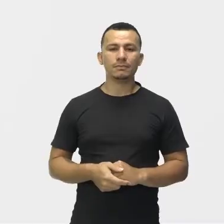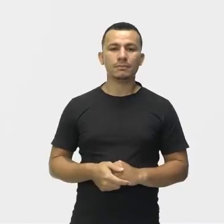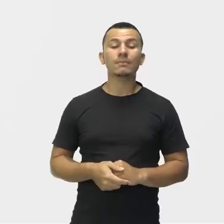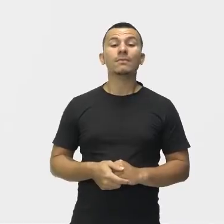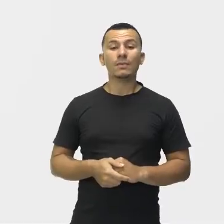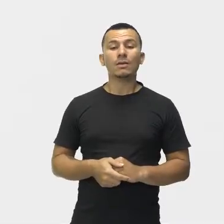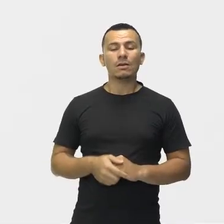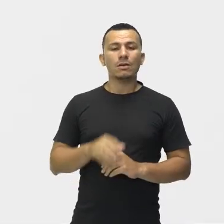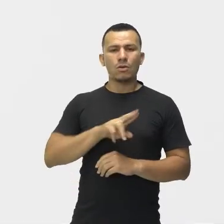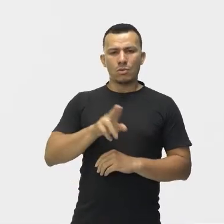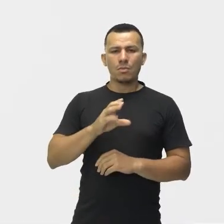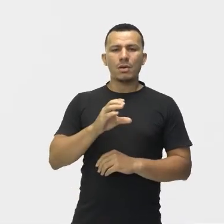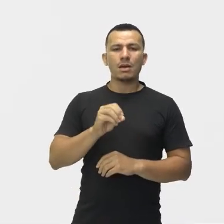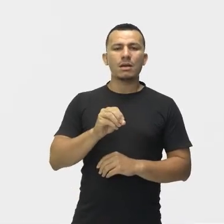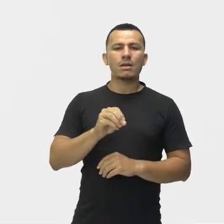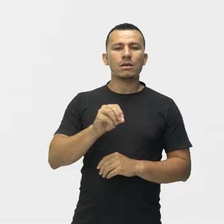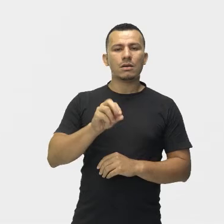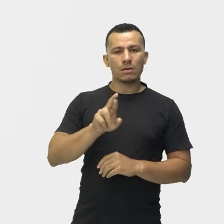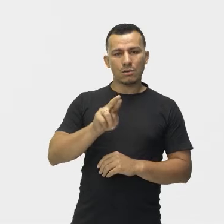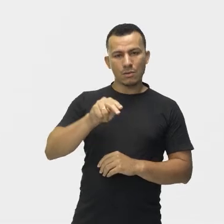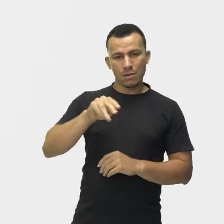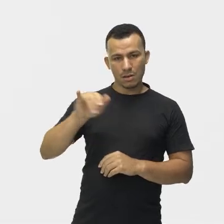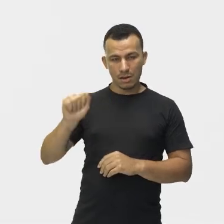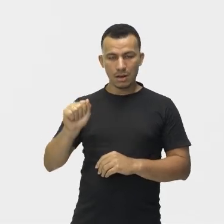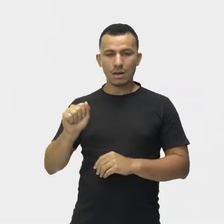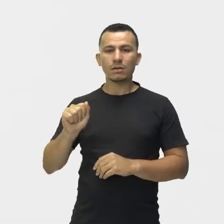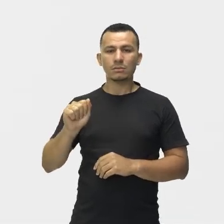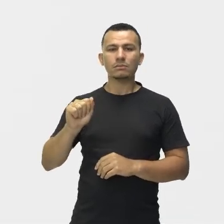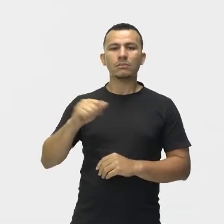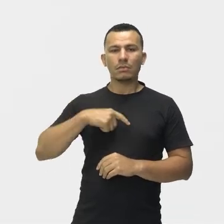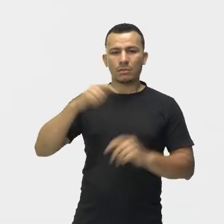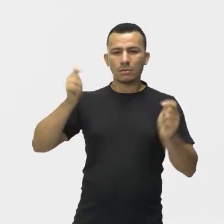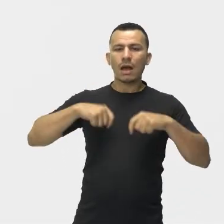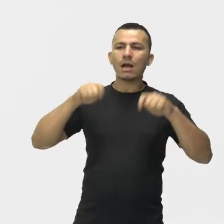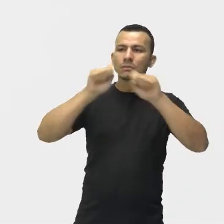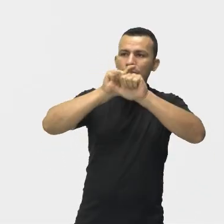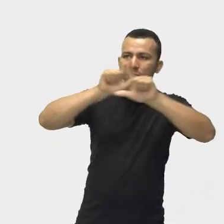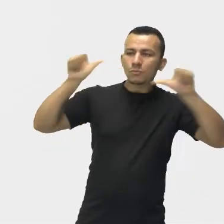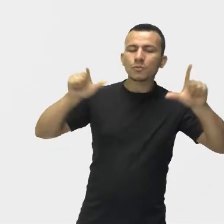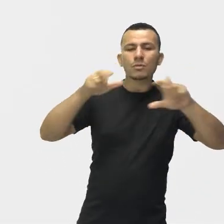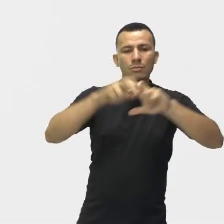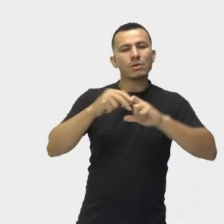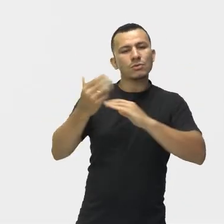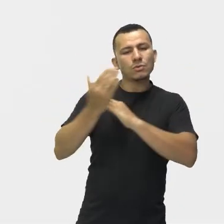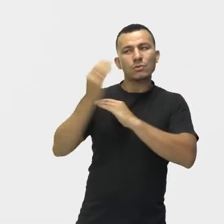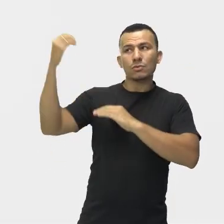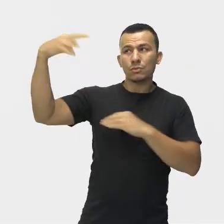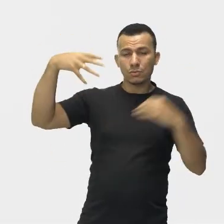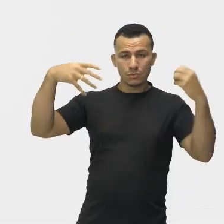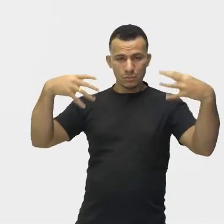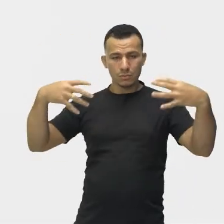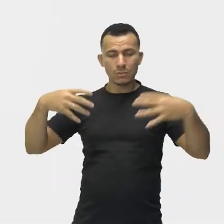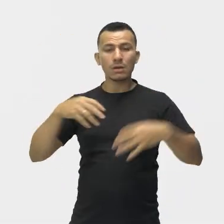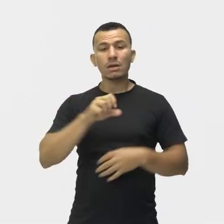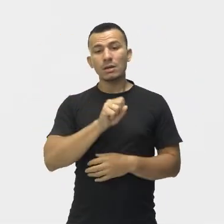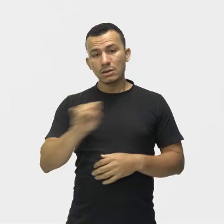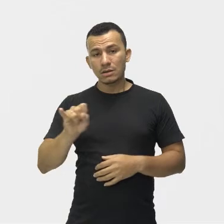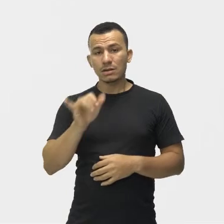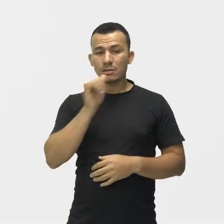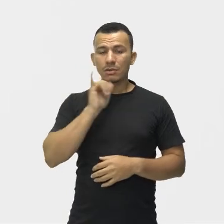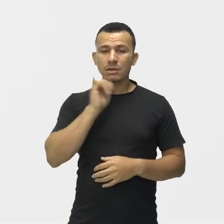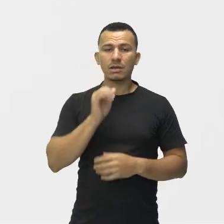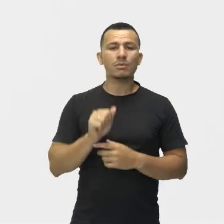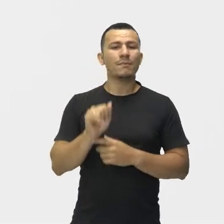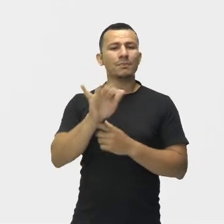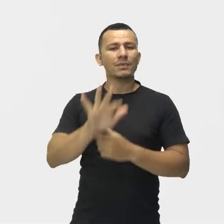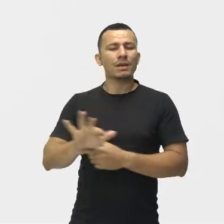através da córnea, né, chegando lá ao cristalino, ela é focada de forma nítida sobre a retina. Né? Se a gente for pegar a imagem